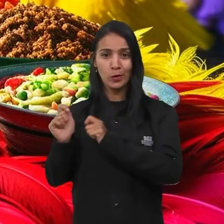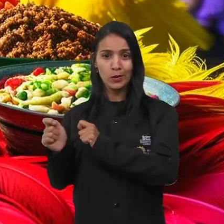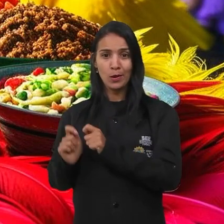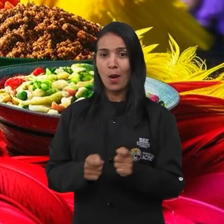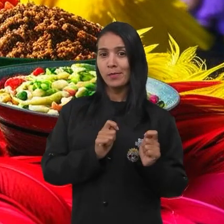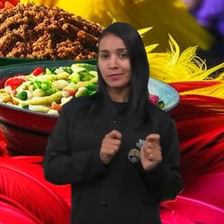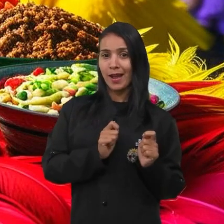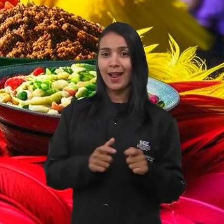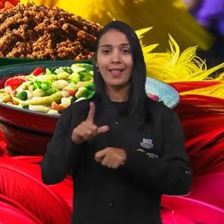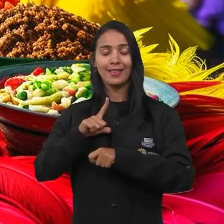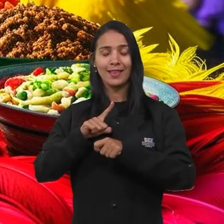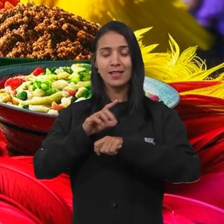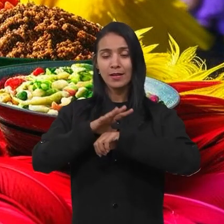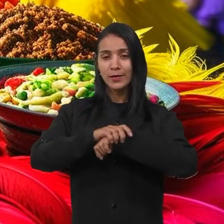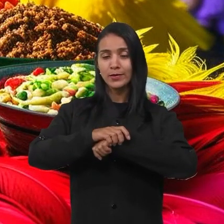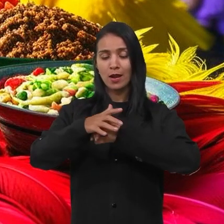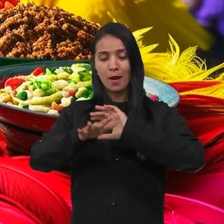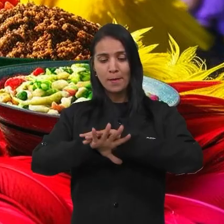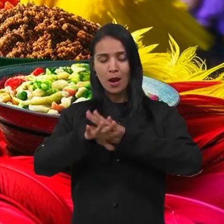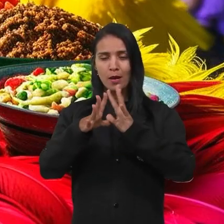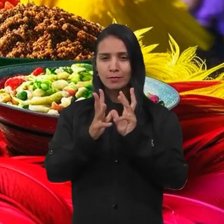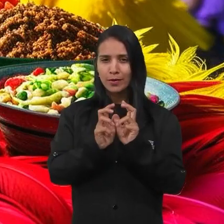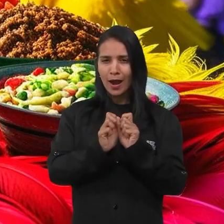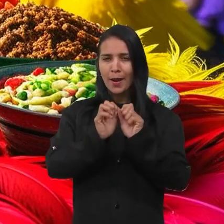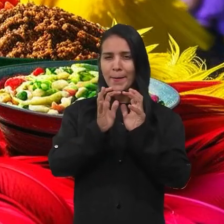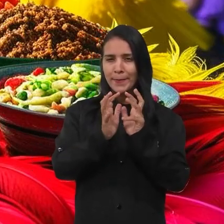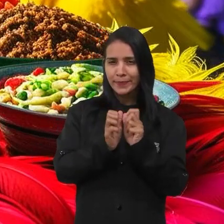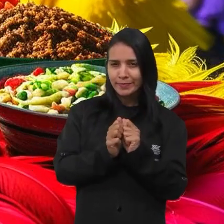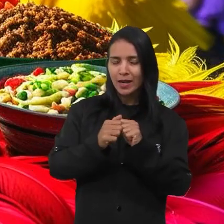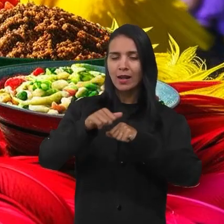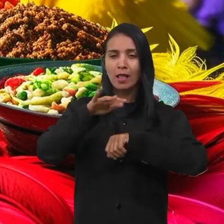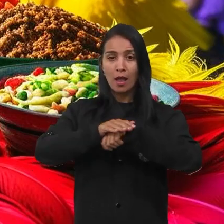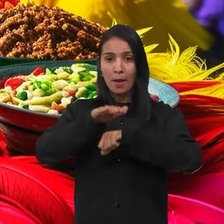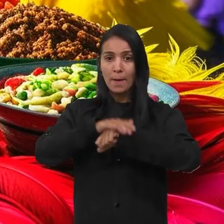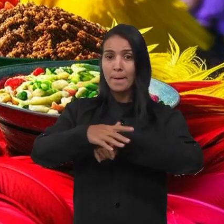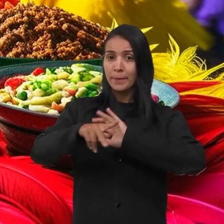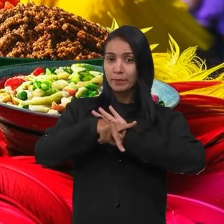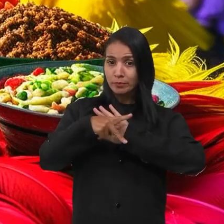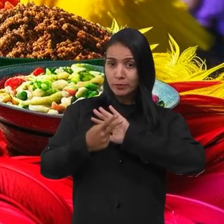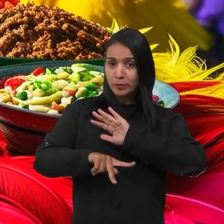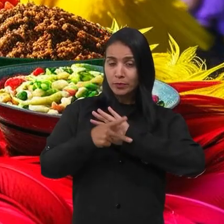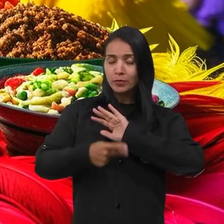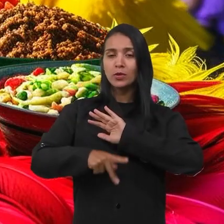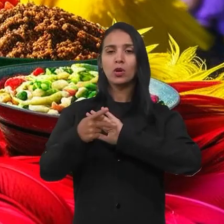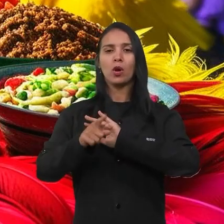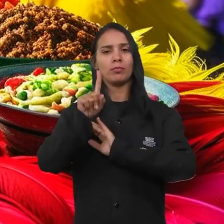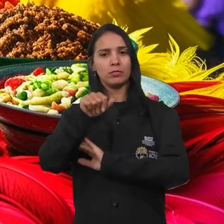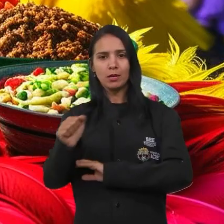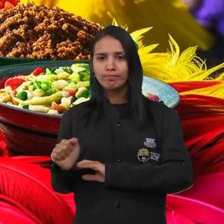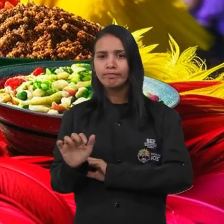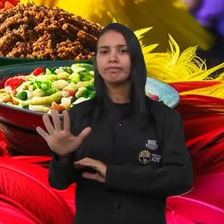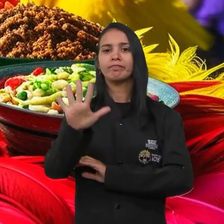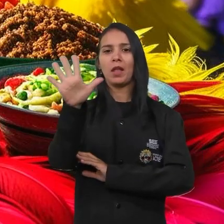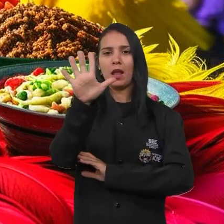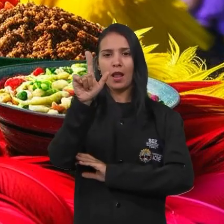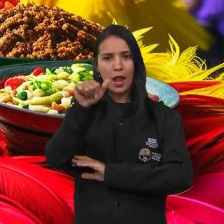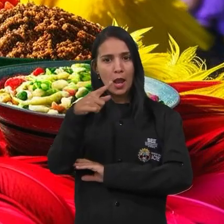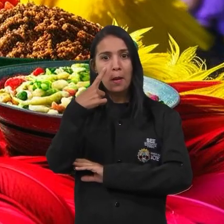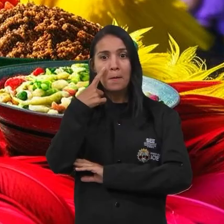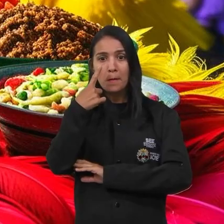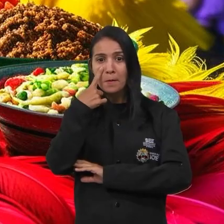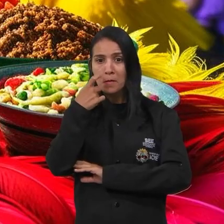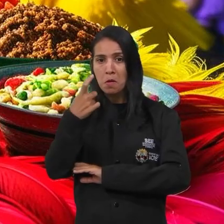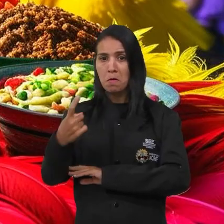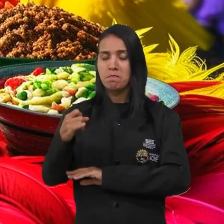o artesanato, que eu já falei, é muito rico, principalmente aqui no nosso estado. E a